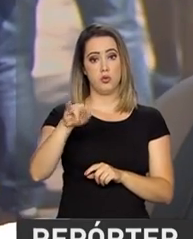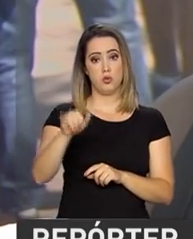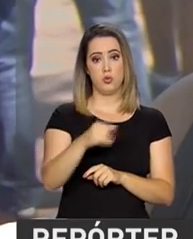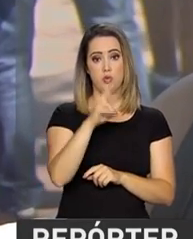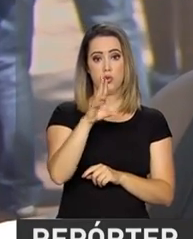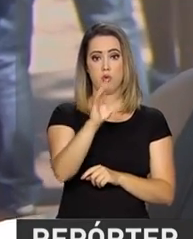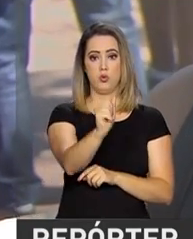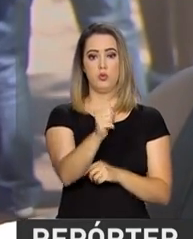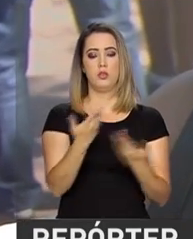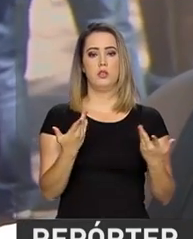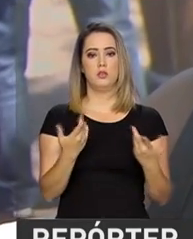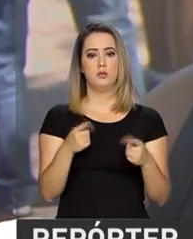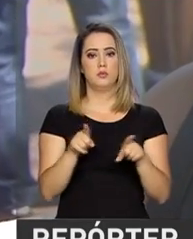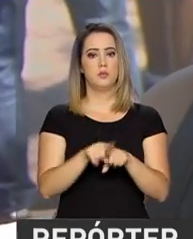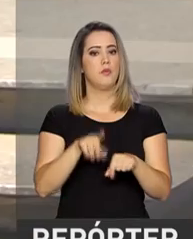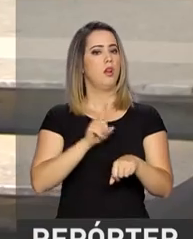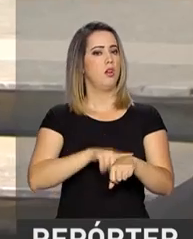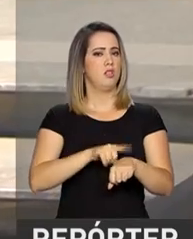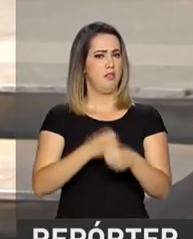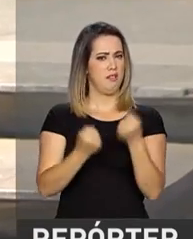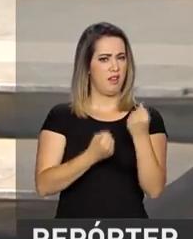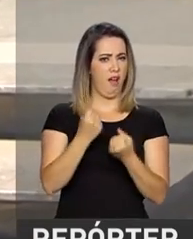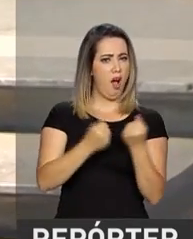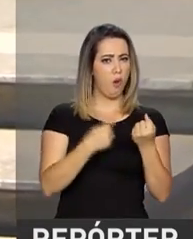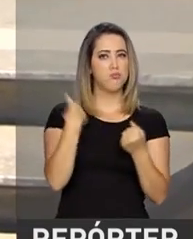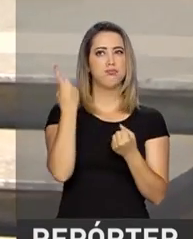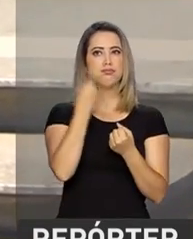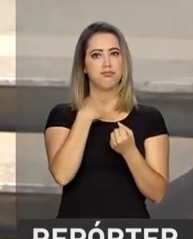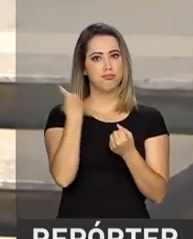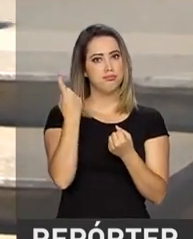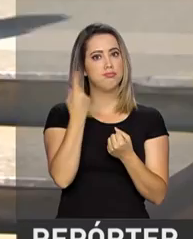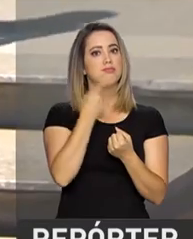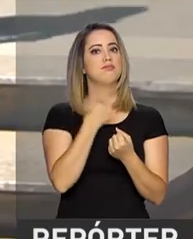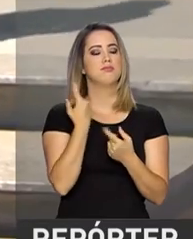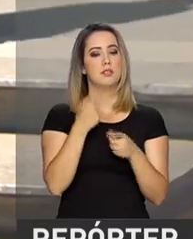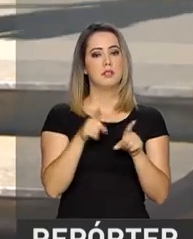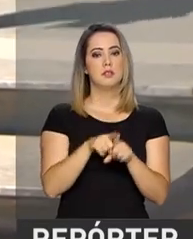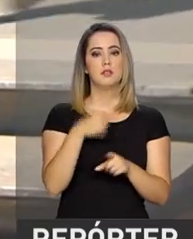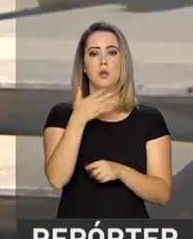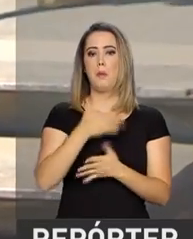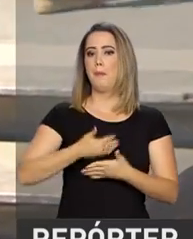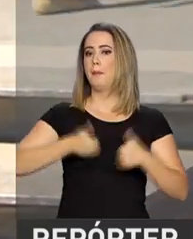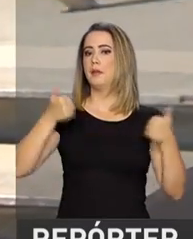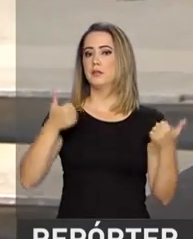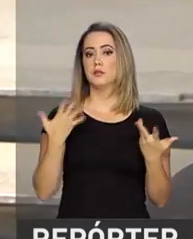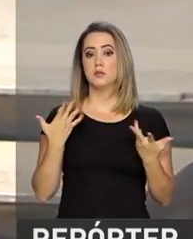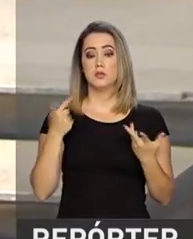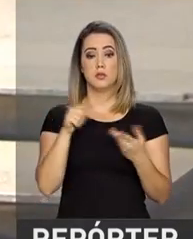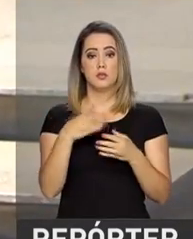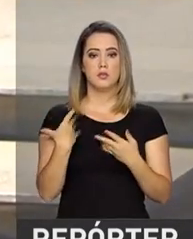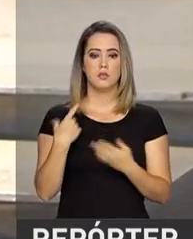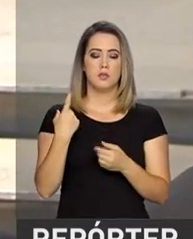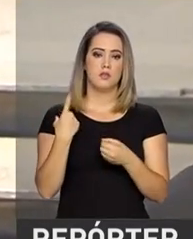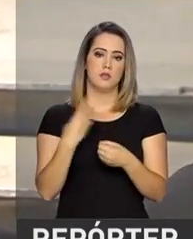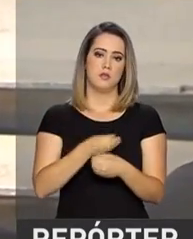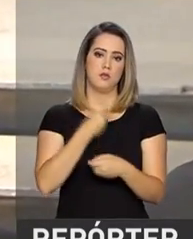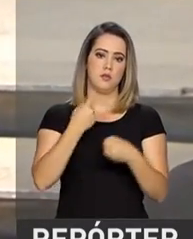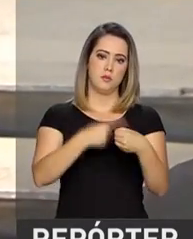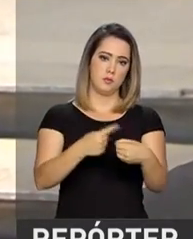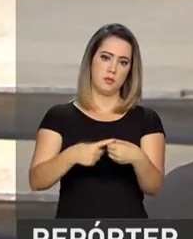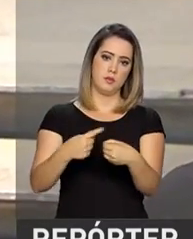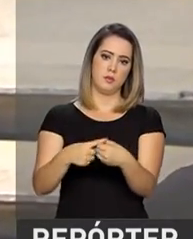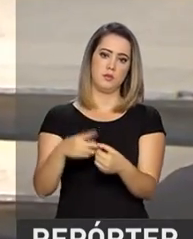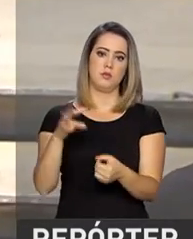rápido. Agora de carro, bota aí horas. Facilitou muito mesmo. Isso foi excelente. Você vai para a cidade, vai para a Tijuca,